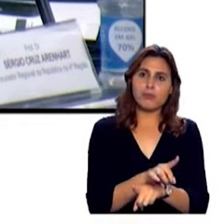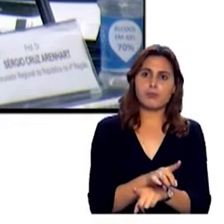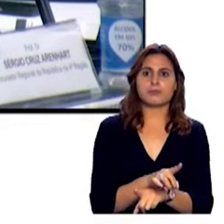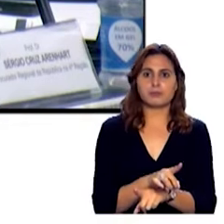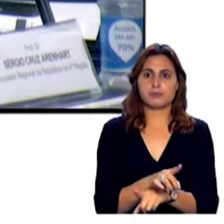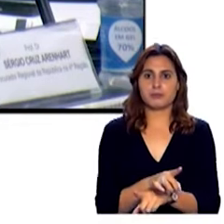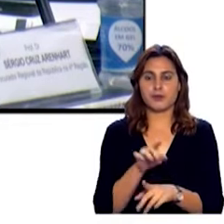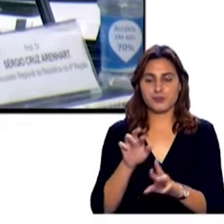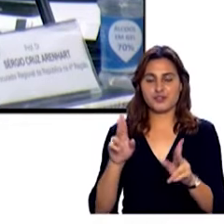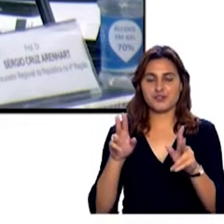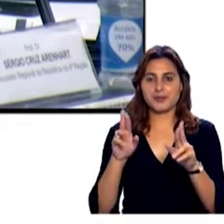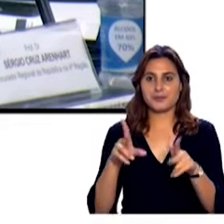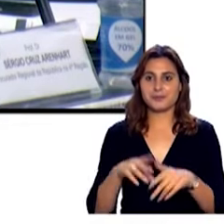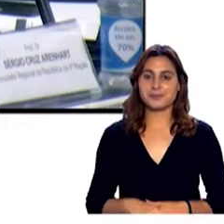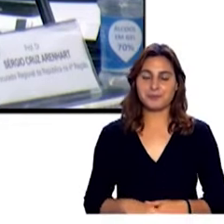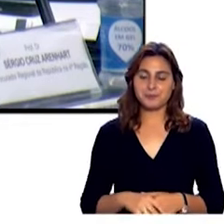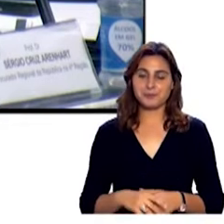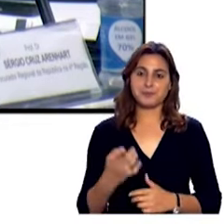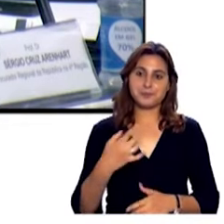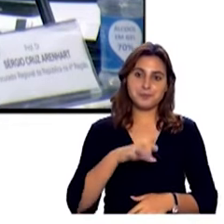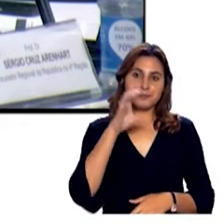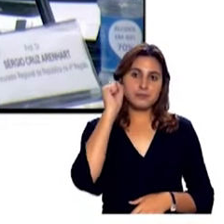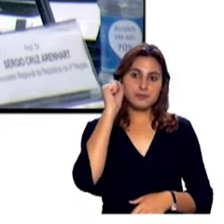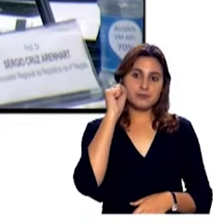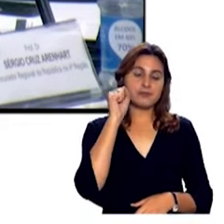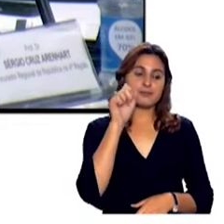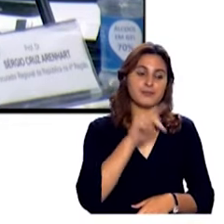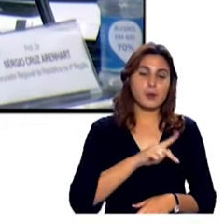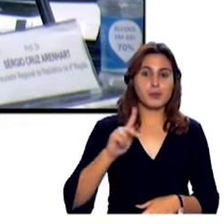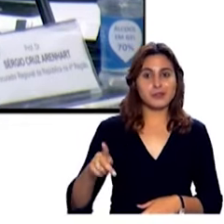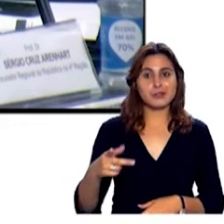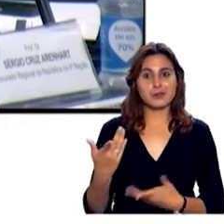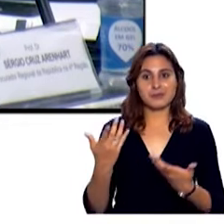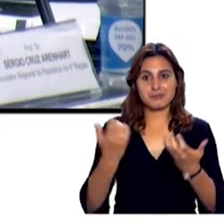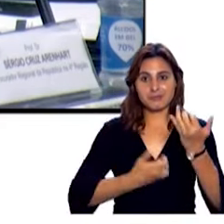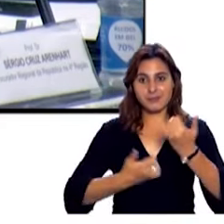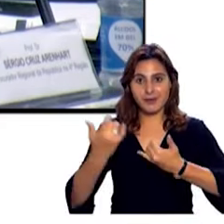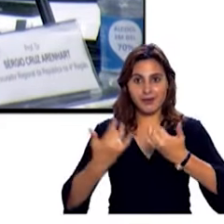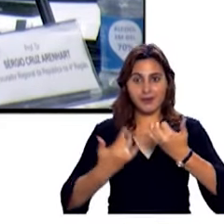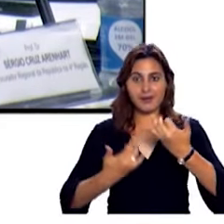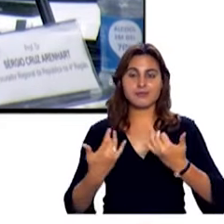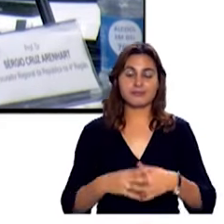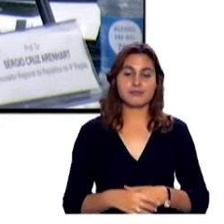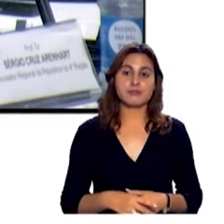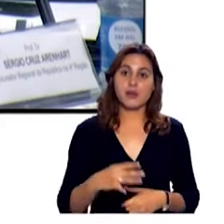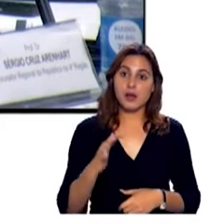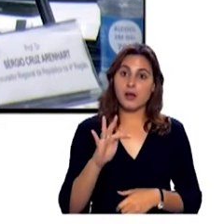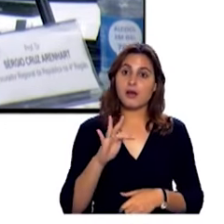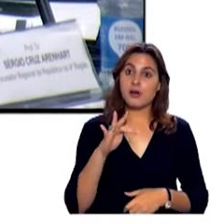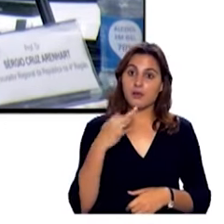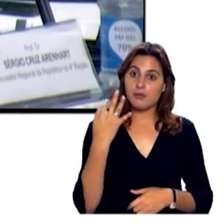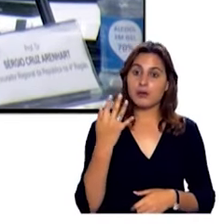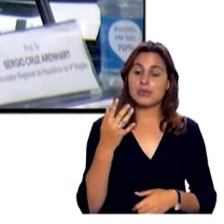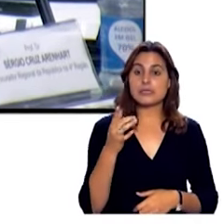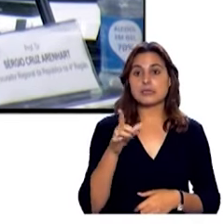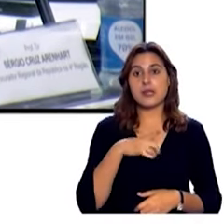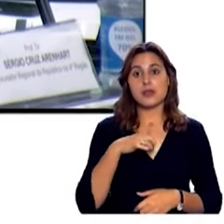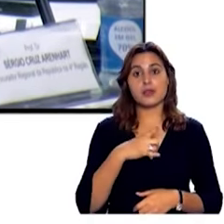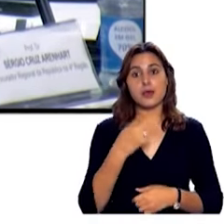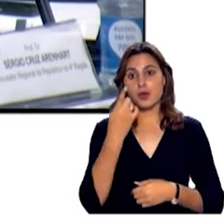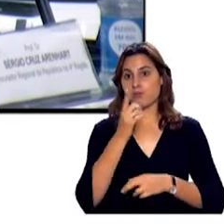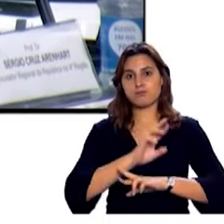todos nós que ouvimos os professores que acabaram de falar percebemos a França parte de um pressuposto completamente